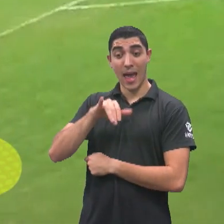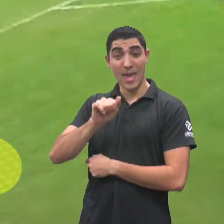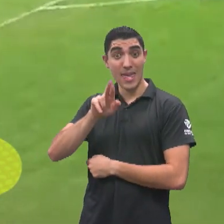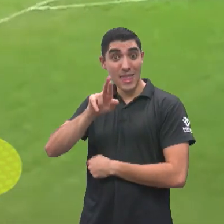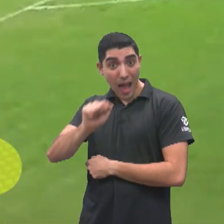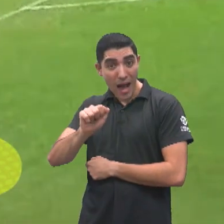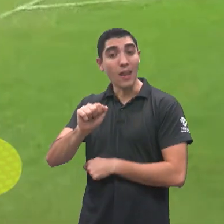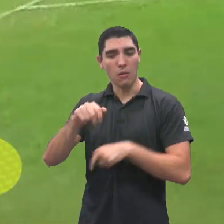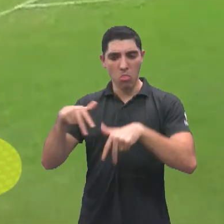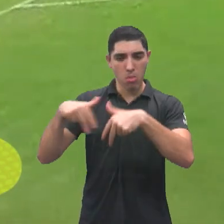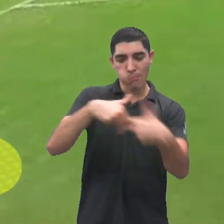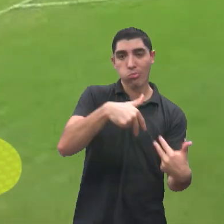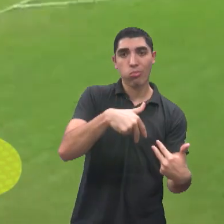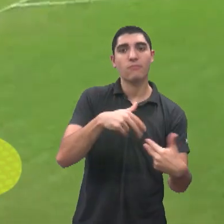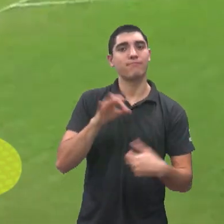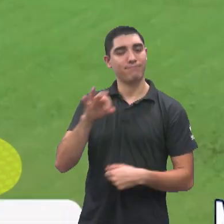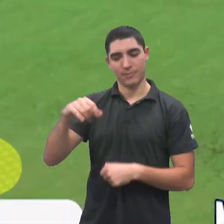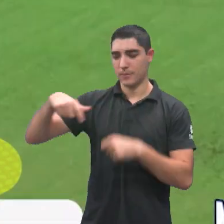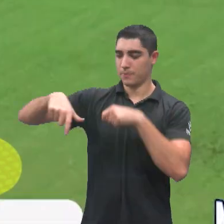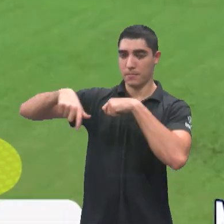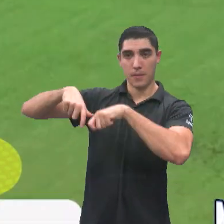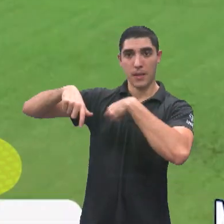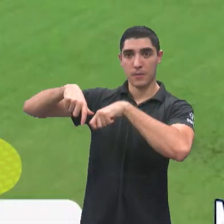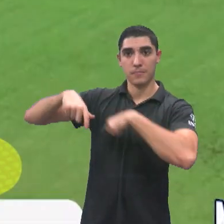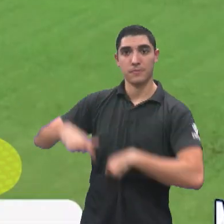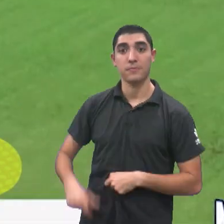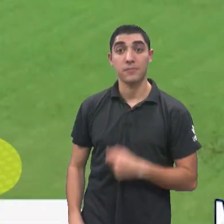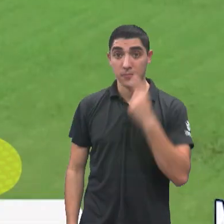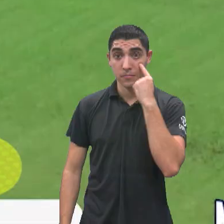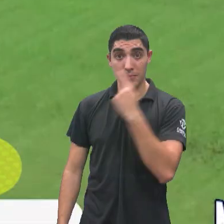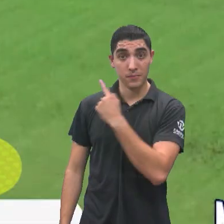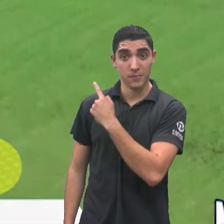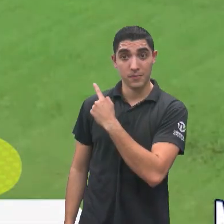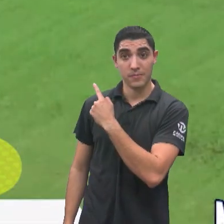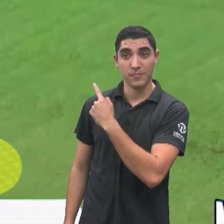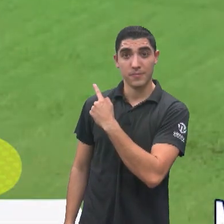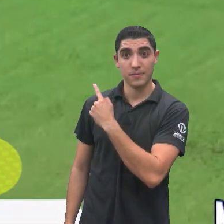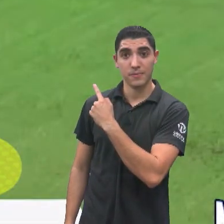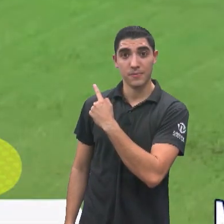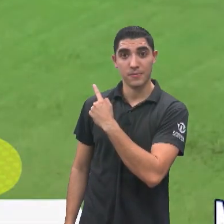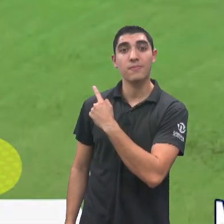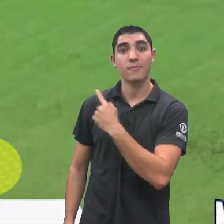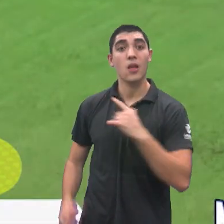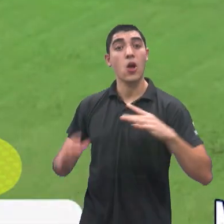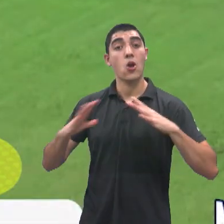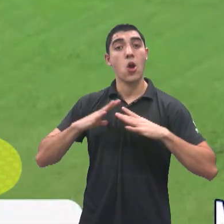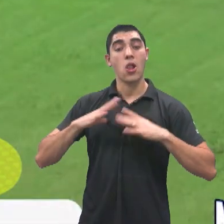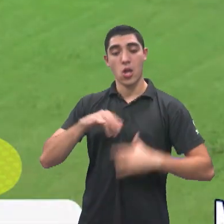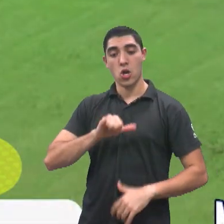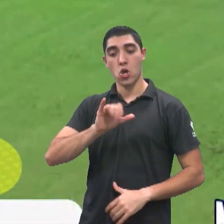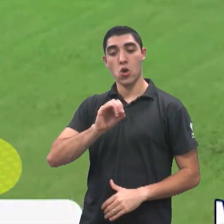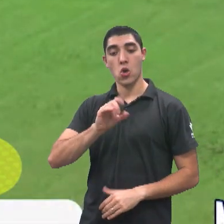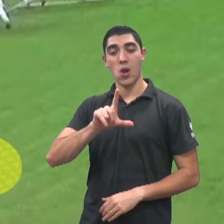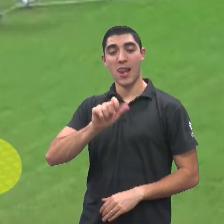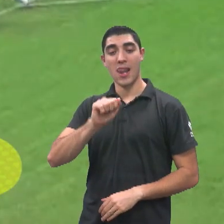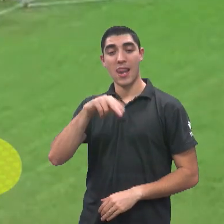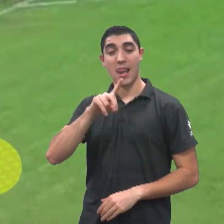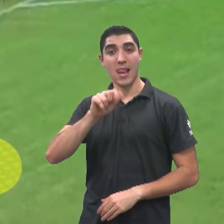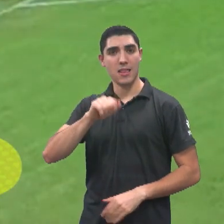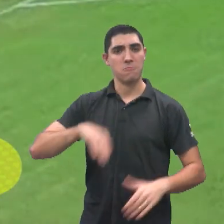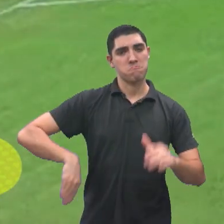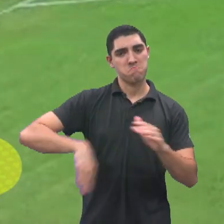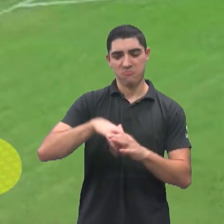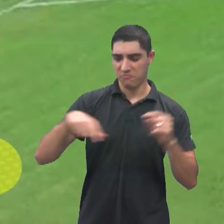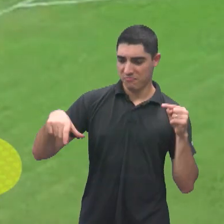derrubada dentro da área, pênalti. A goleira Yolanda do Taubaté veio para a batida e com categoria fez. No